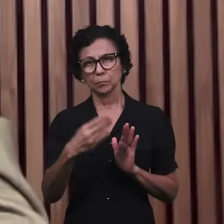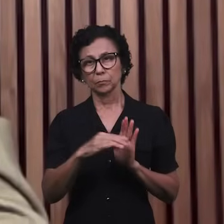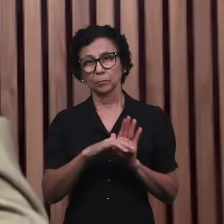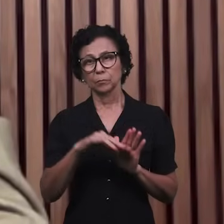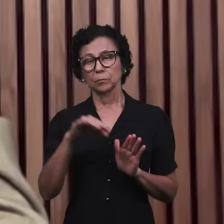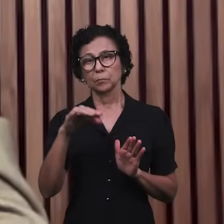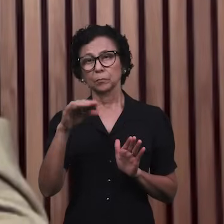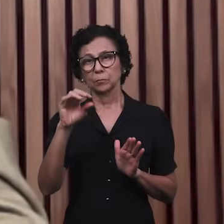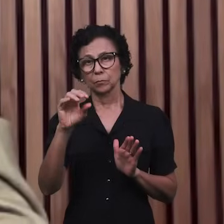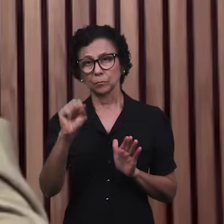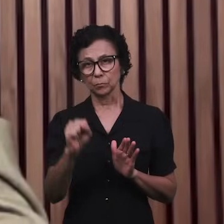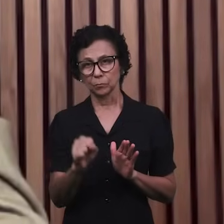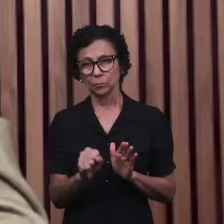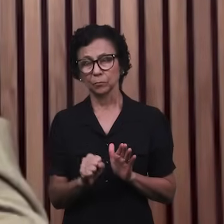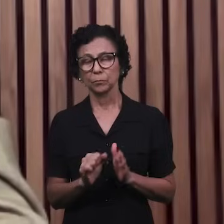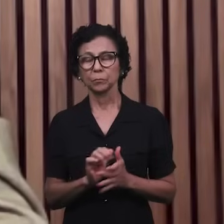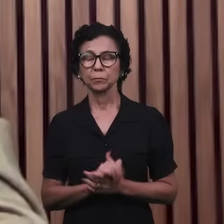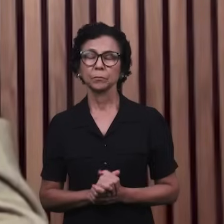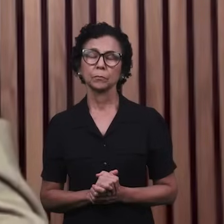e